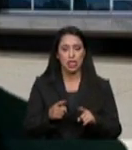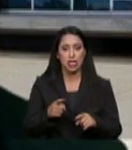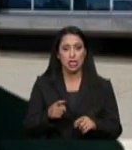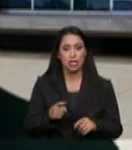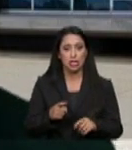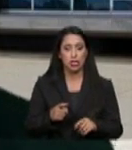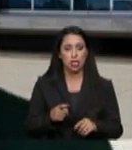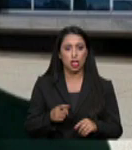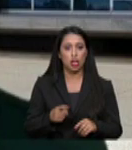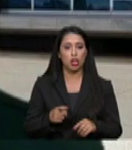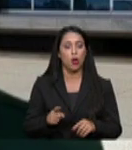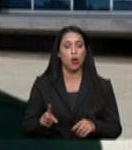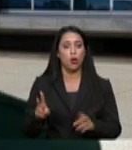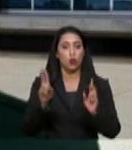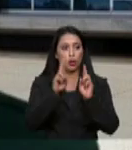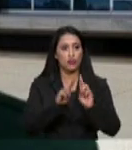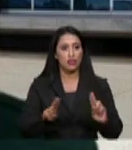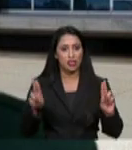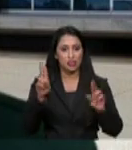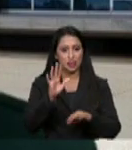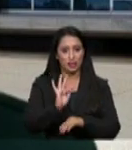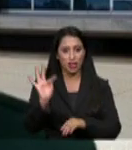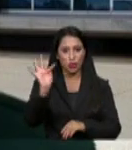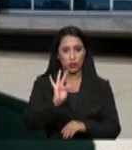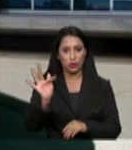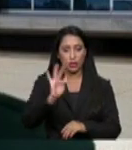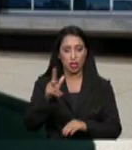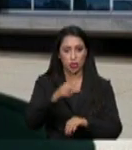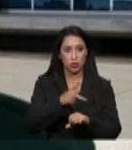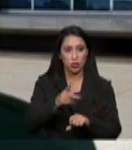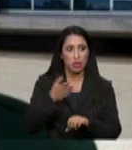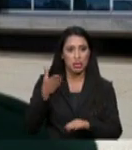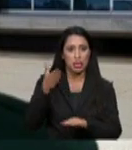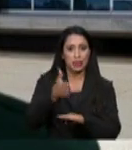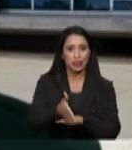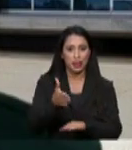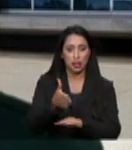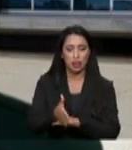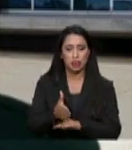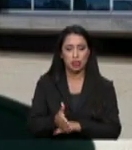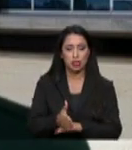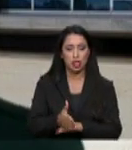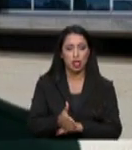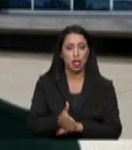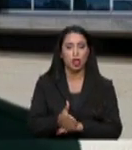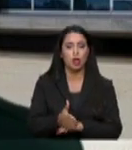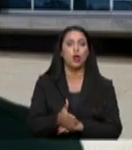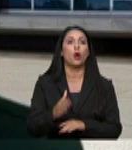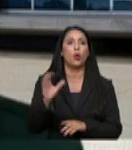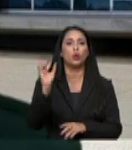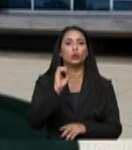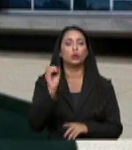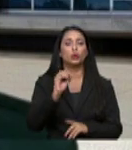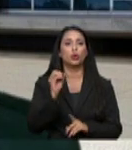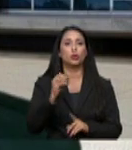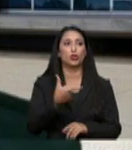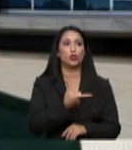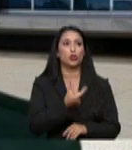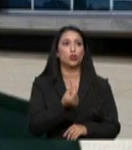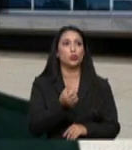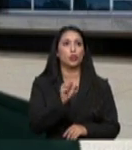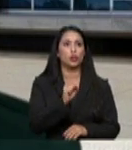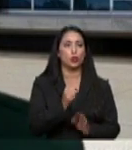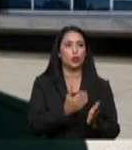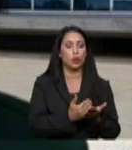e universidades no país o final de outubro de 2018 início